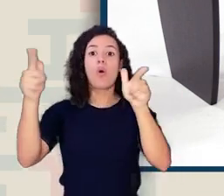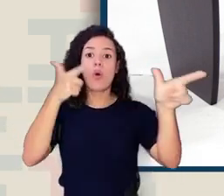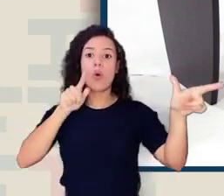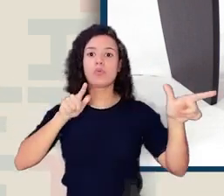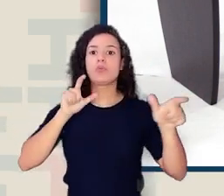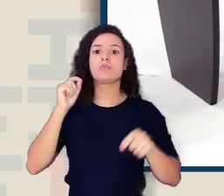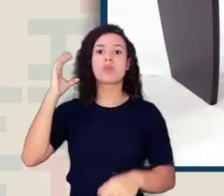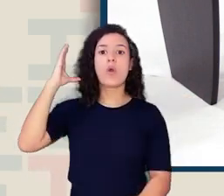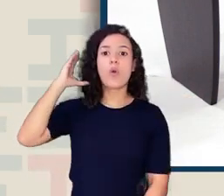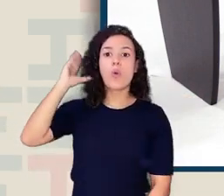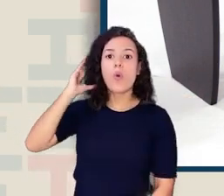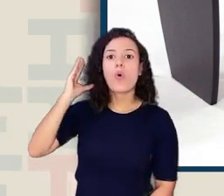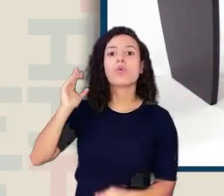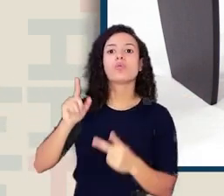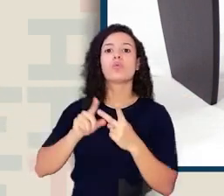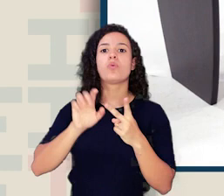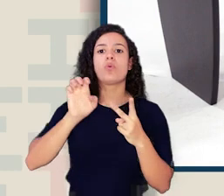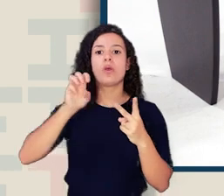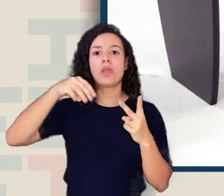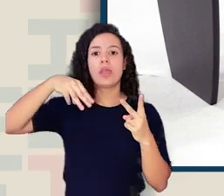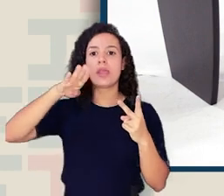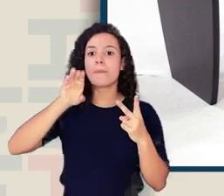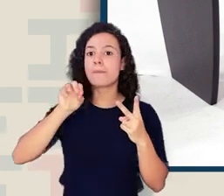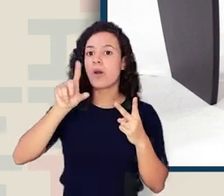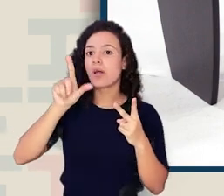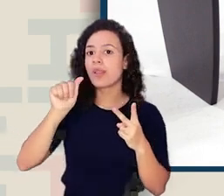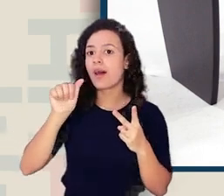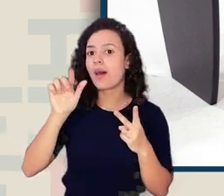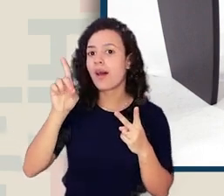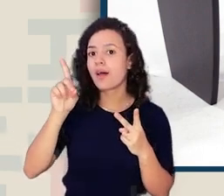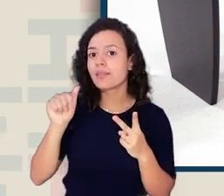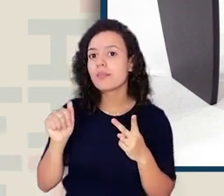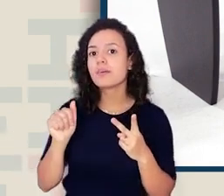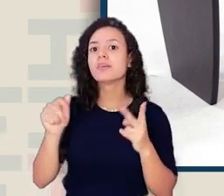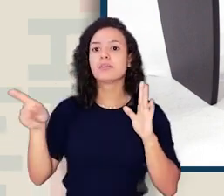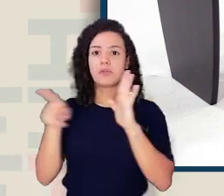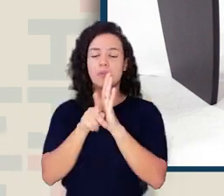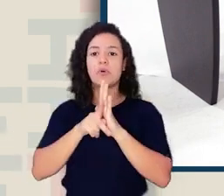outras manifestações como o coco, como a embolada e outras